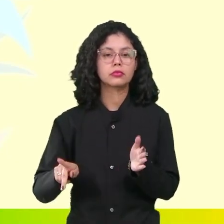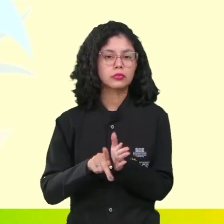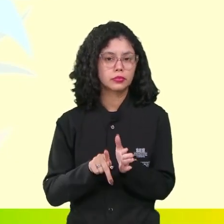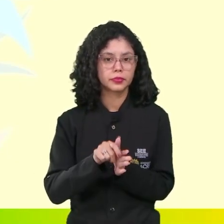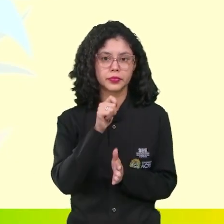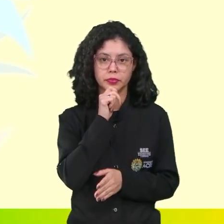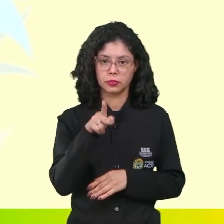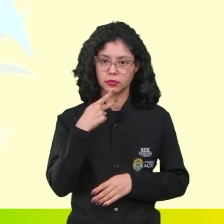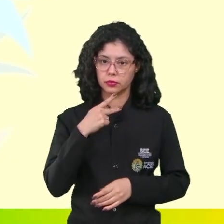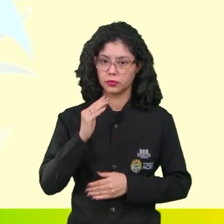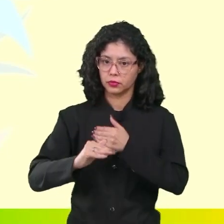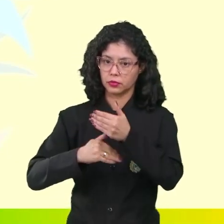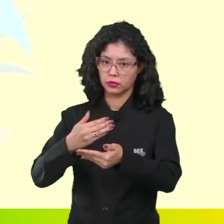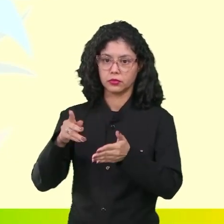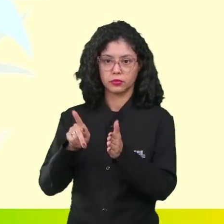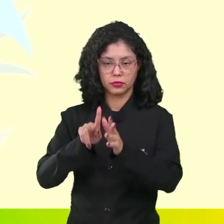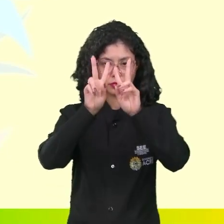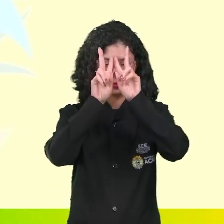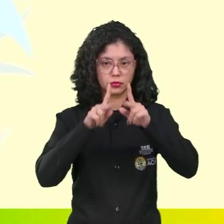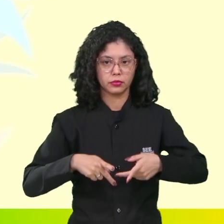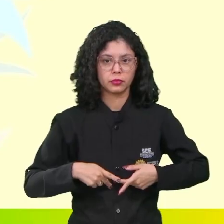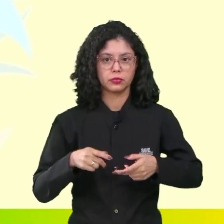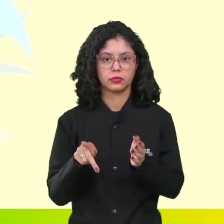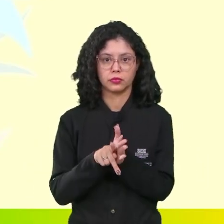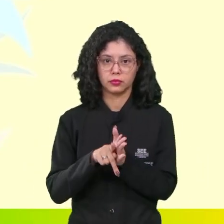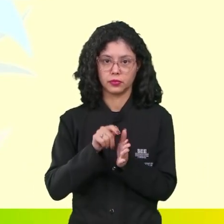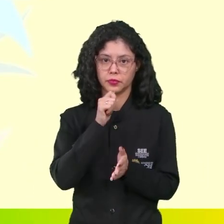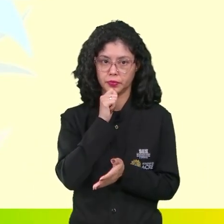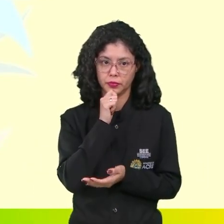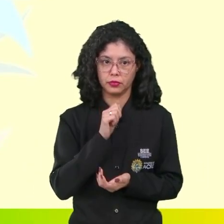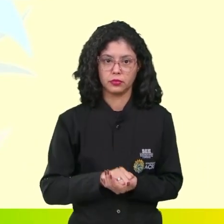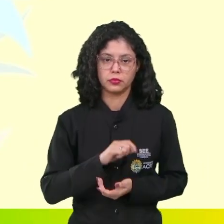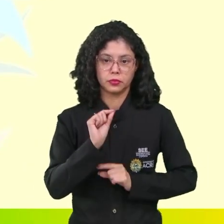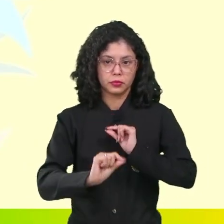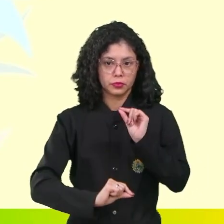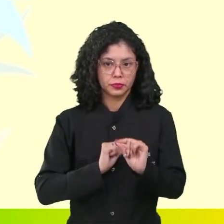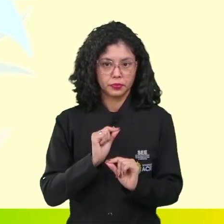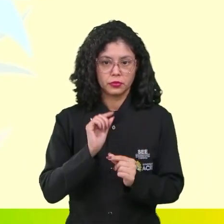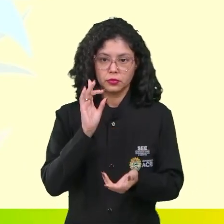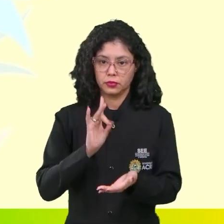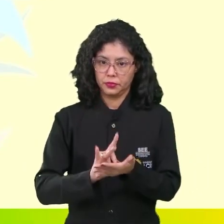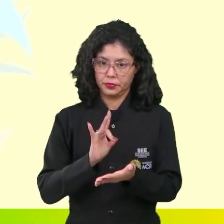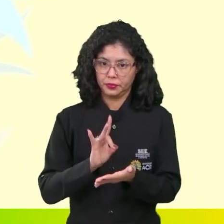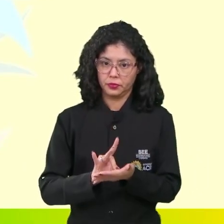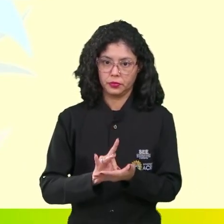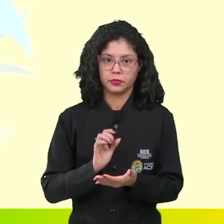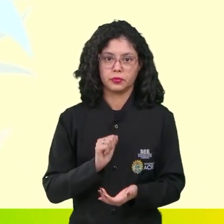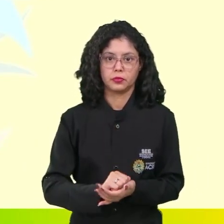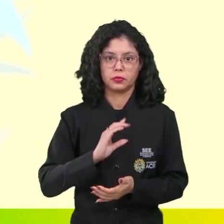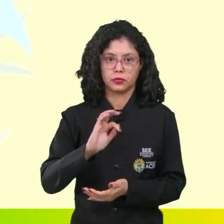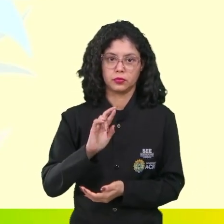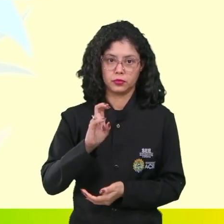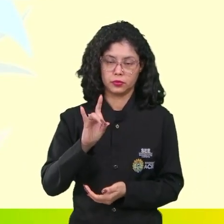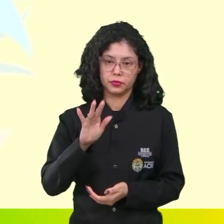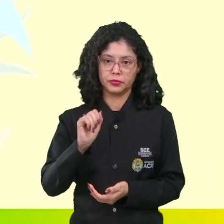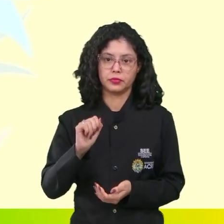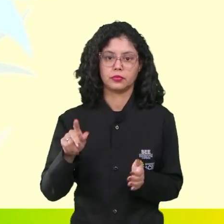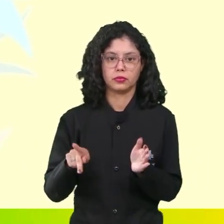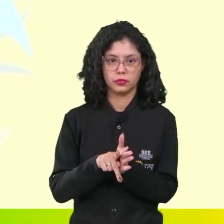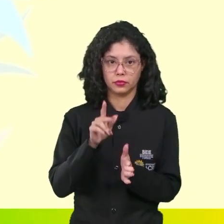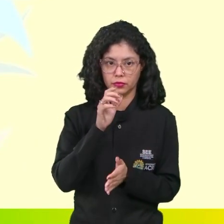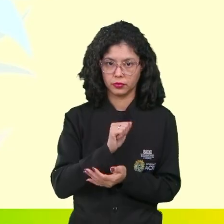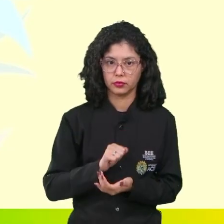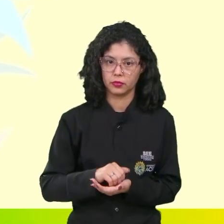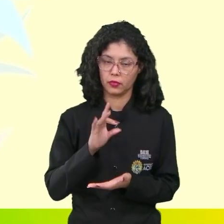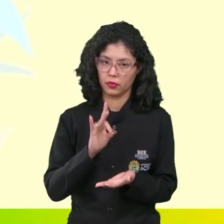estamos falando de processos humanos e automáticos, tá? O que seria, de fato, a curadoria automática?